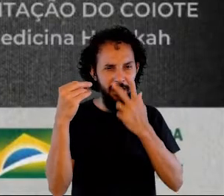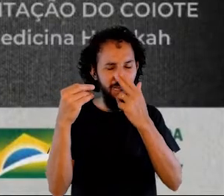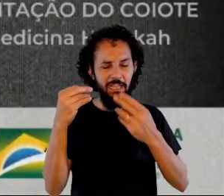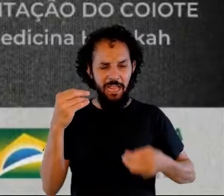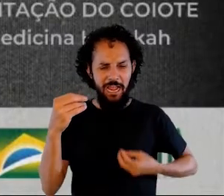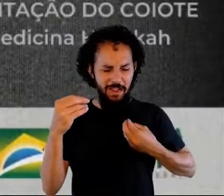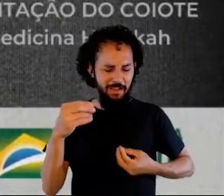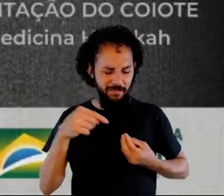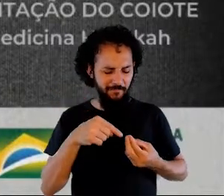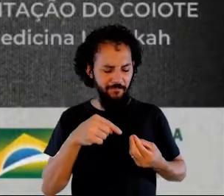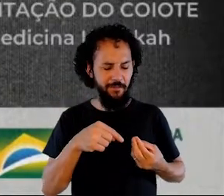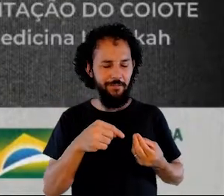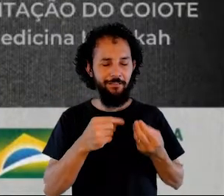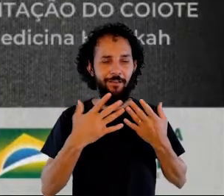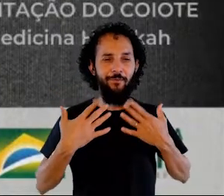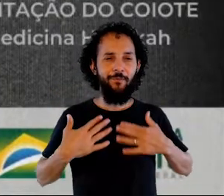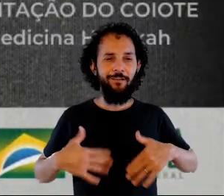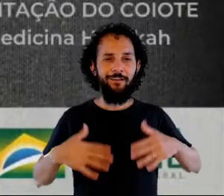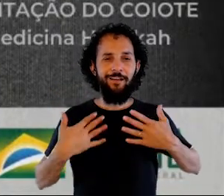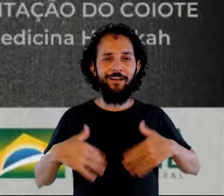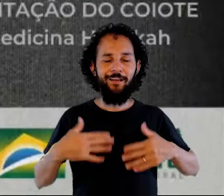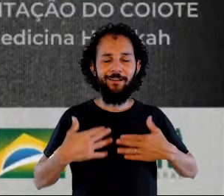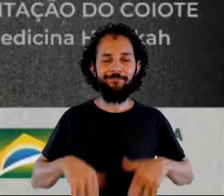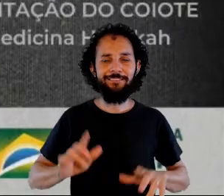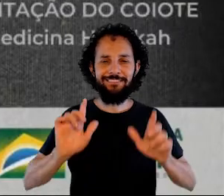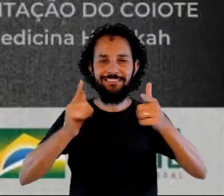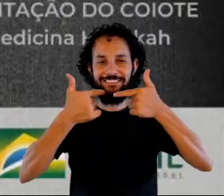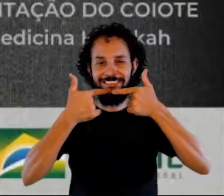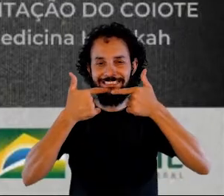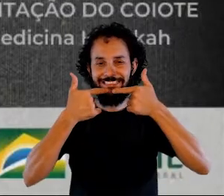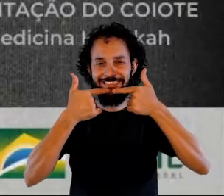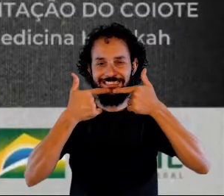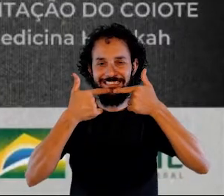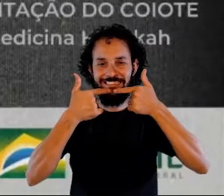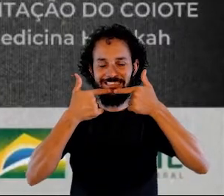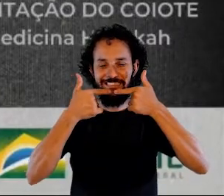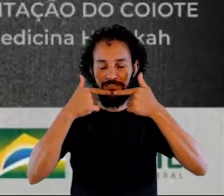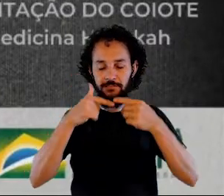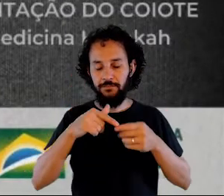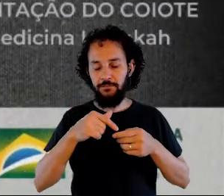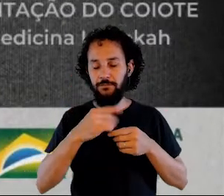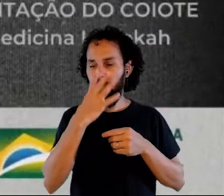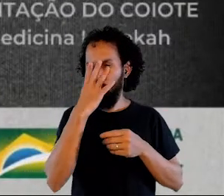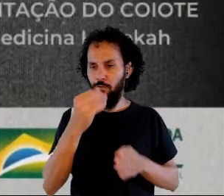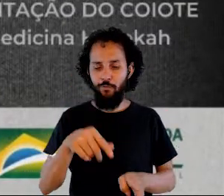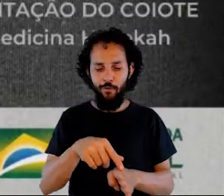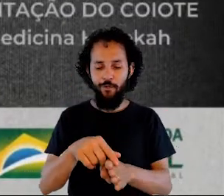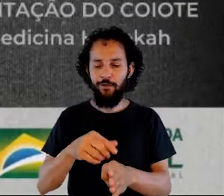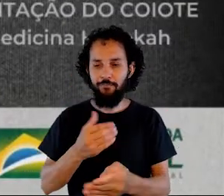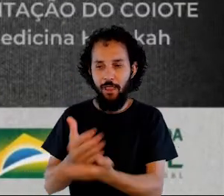sorrindo, o coiote vem para incomodar,